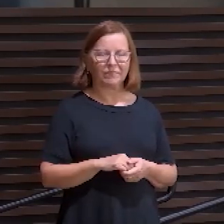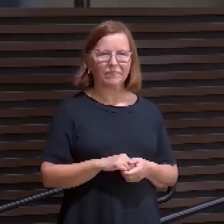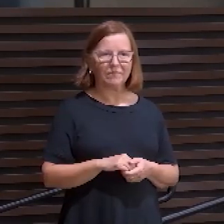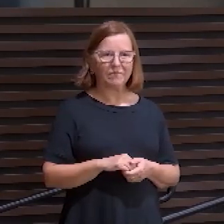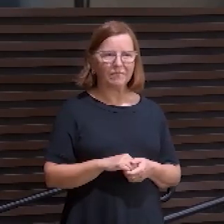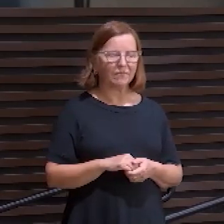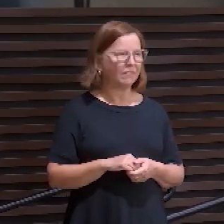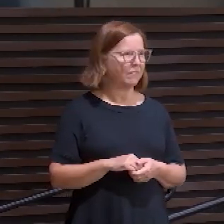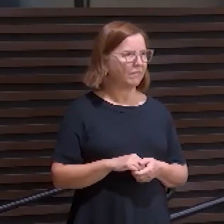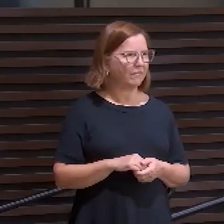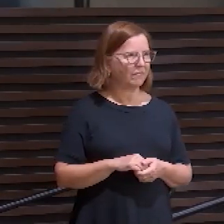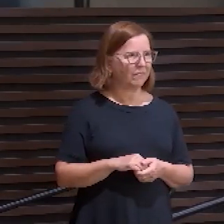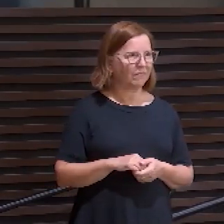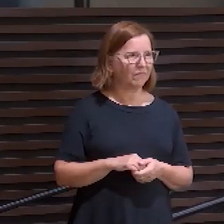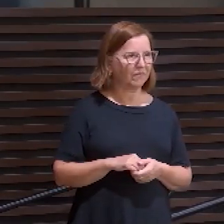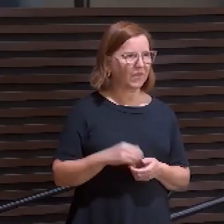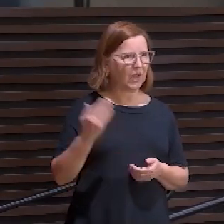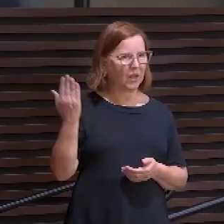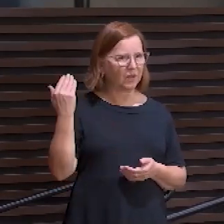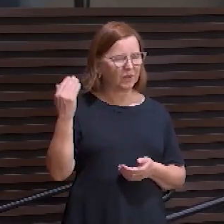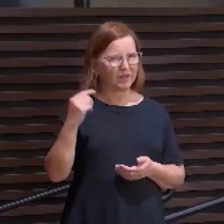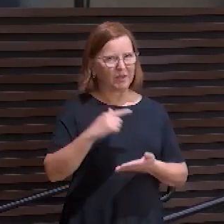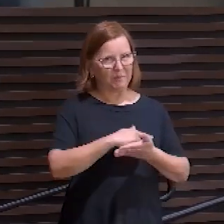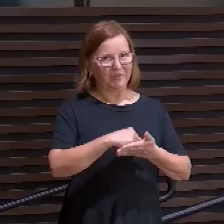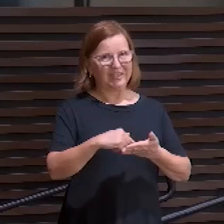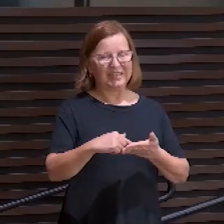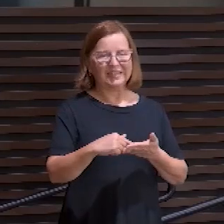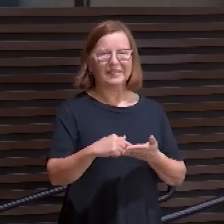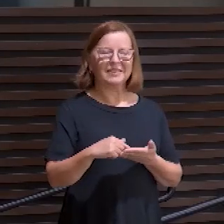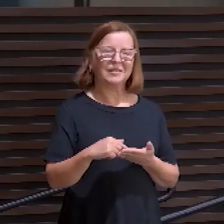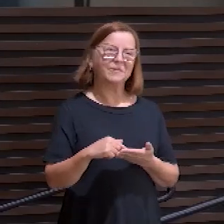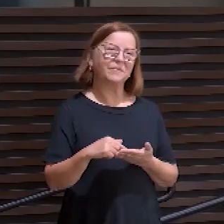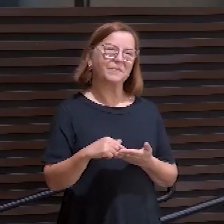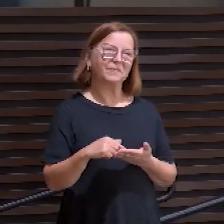Lá no Gênesis